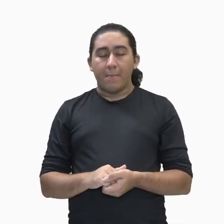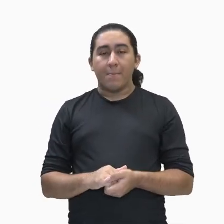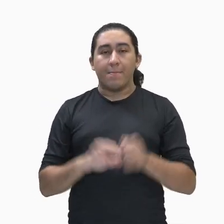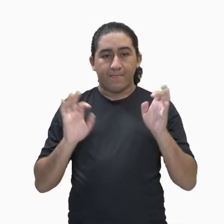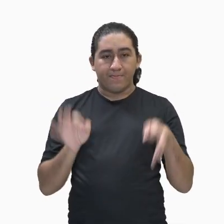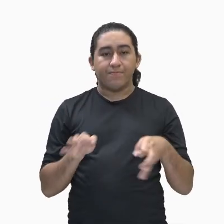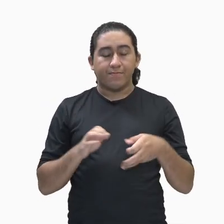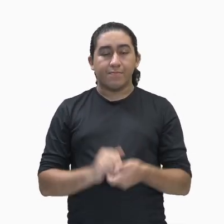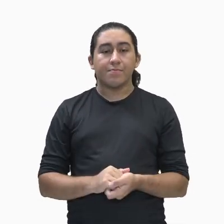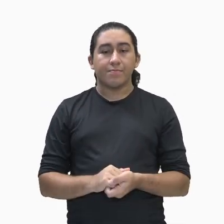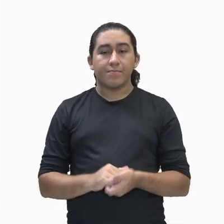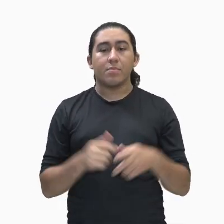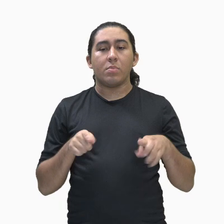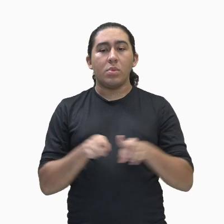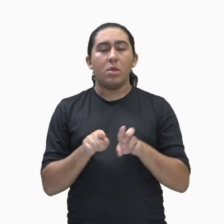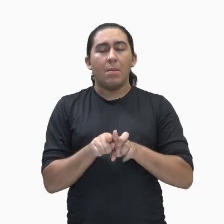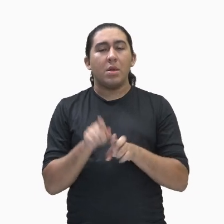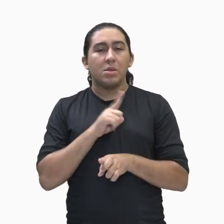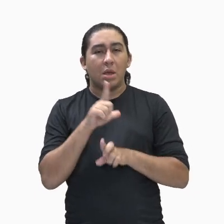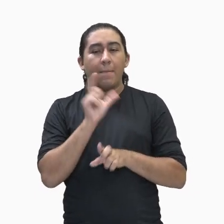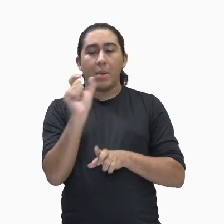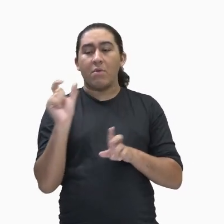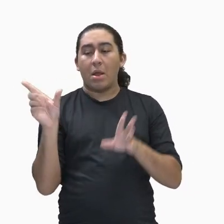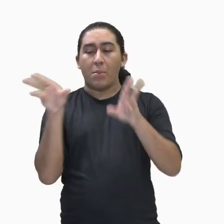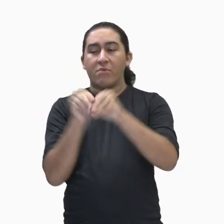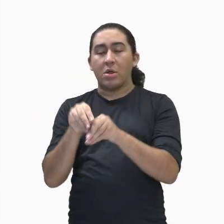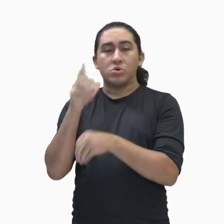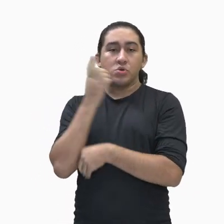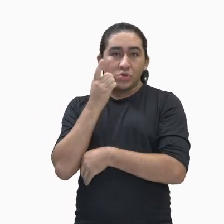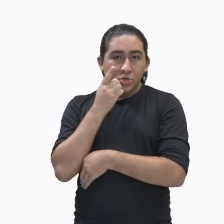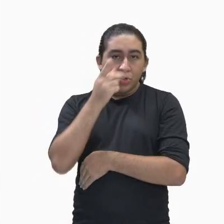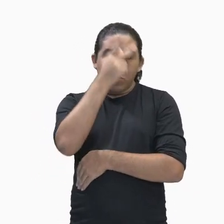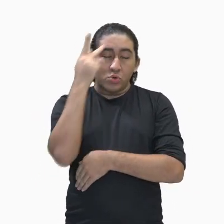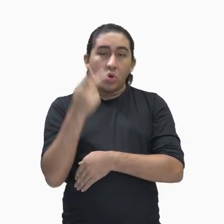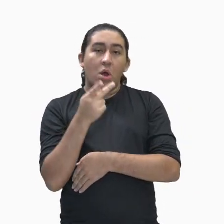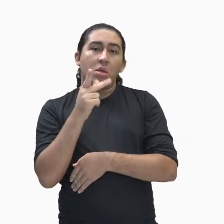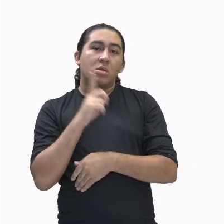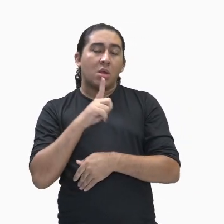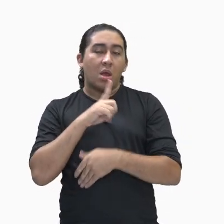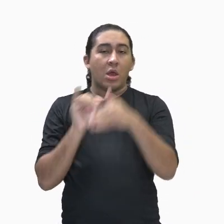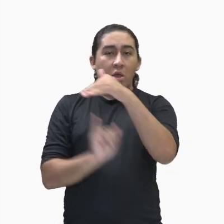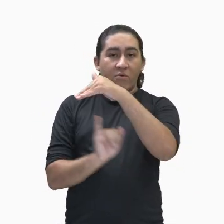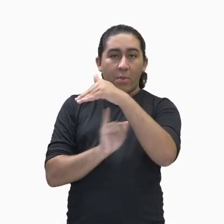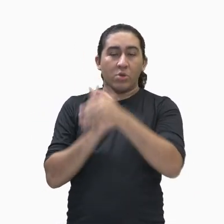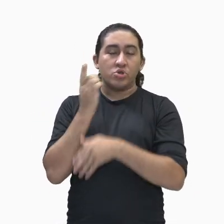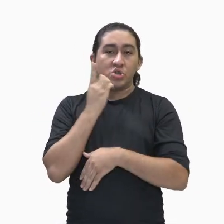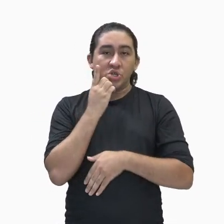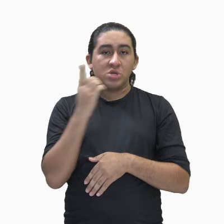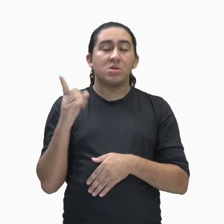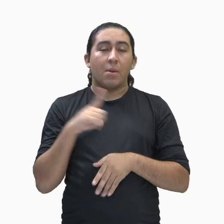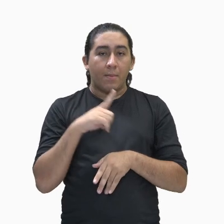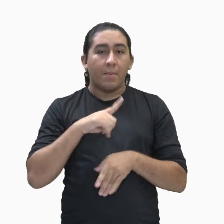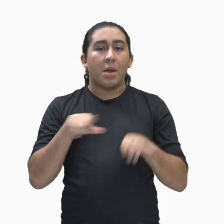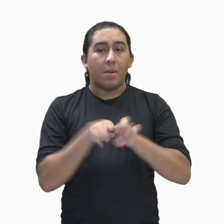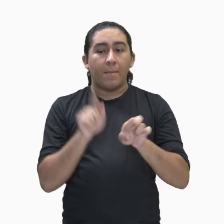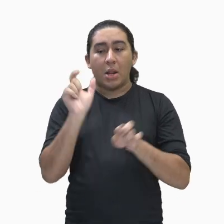aí aqui é wife. Wife. Wife, que é a palavra